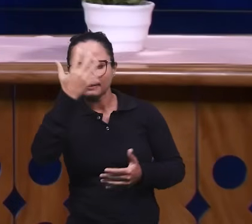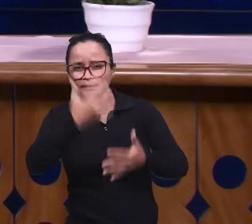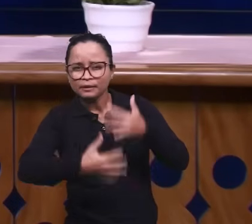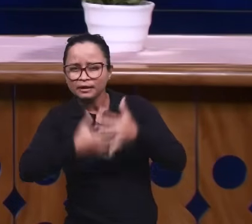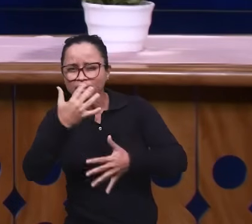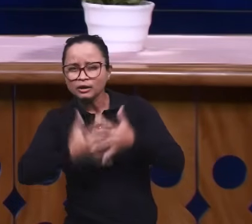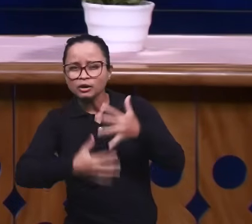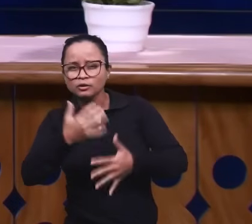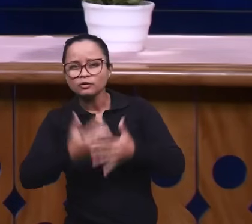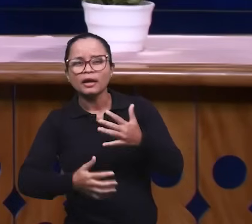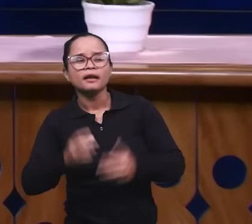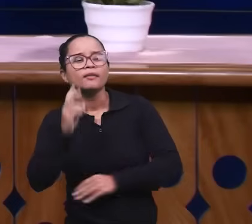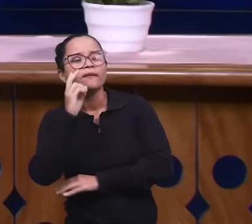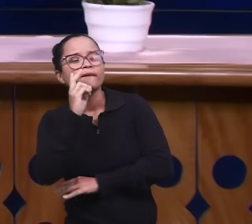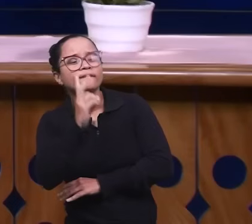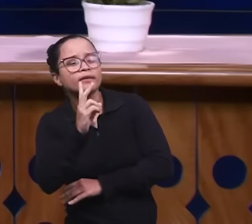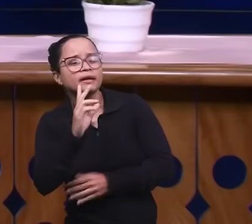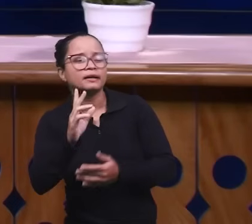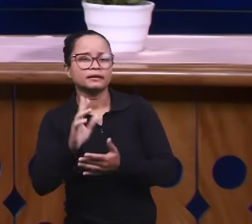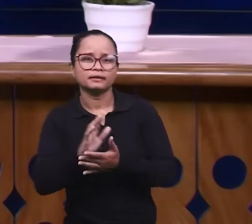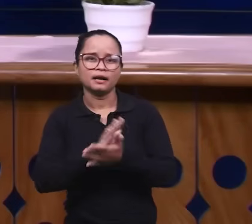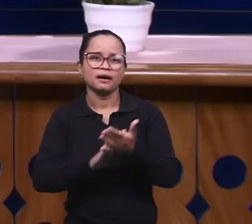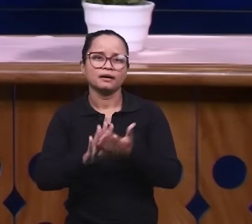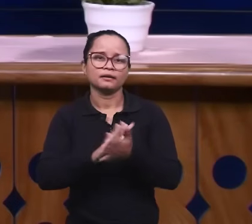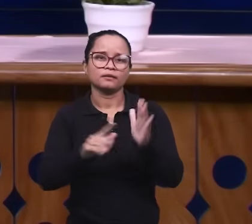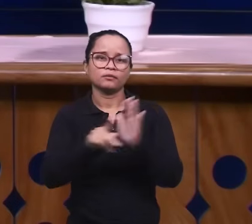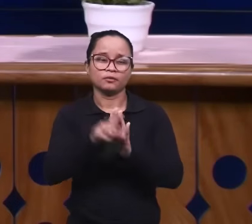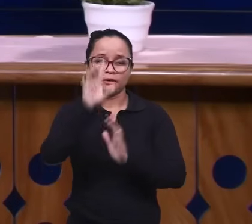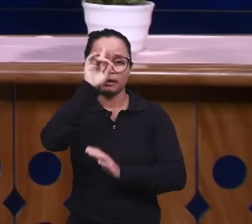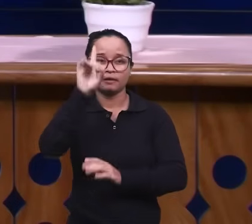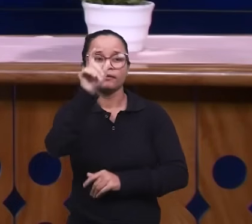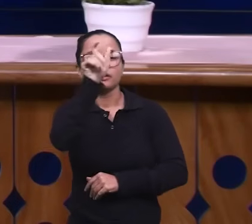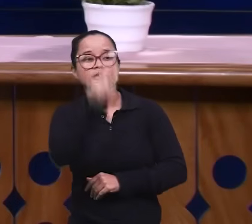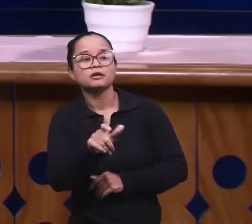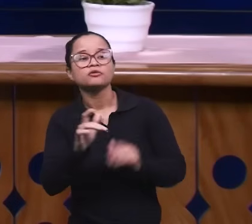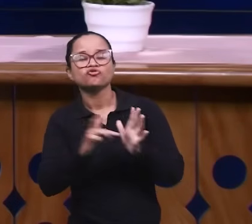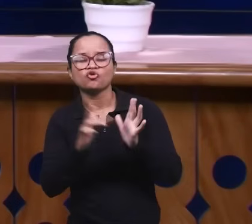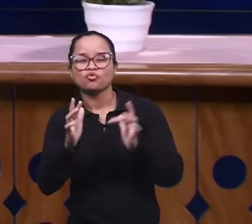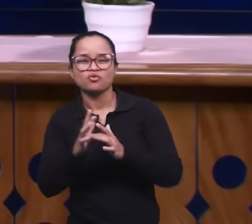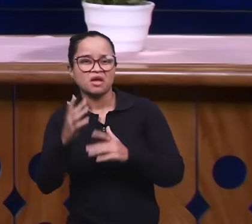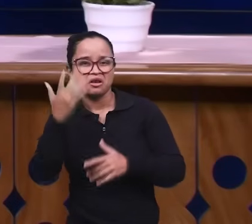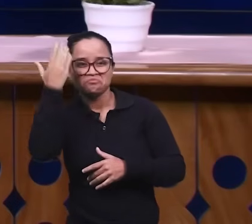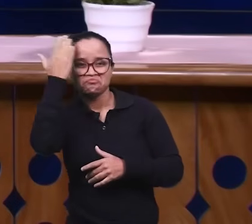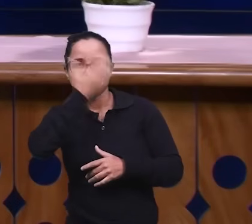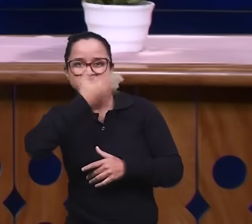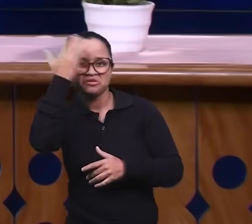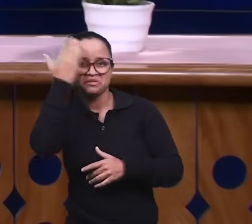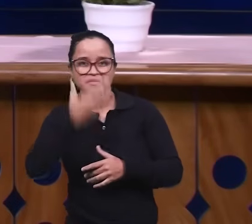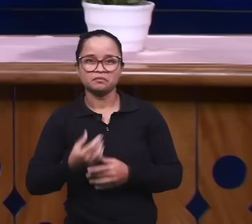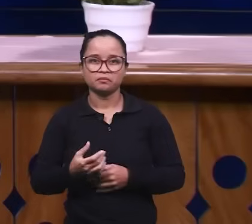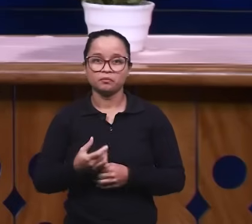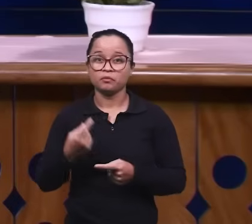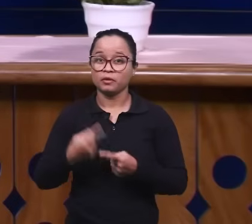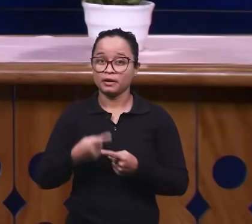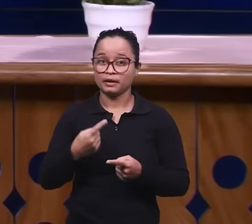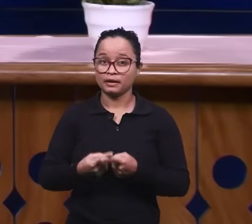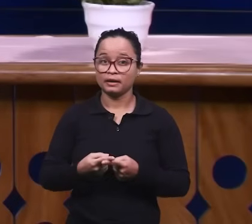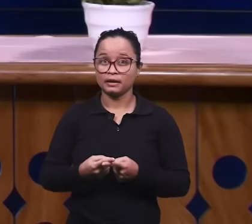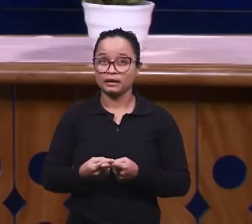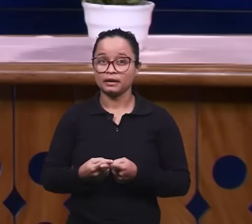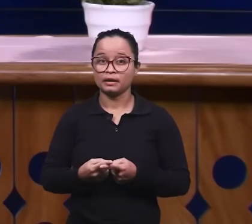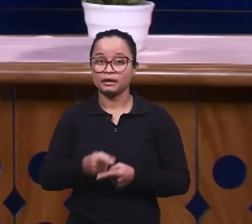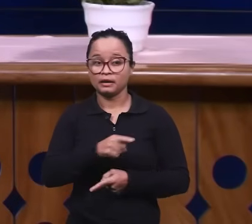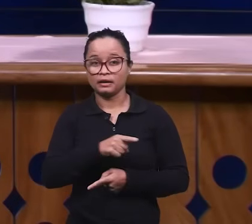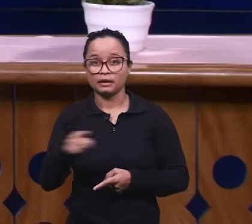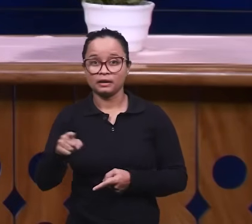conseguia ver as coisas inerentes a Deus, ver a pessoa do Senhor Jesus. Porque exatamente os que